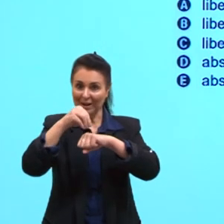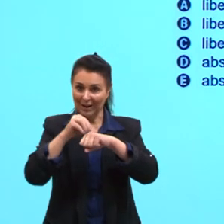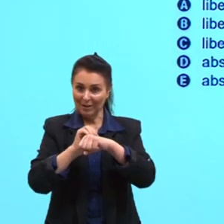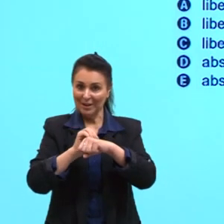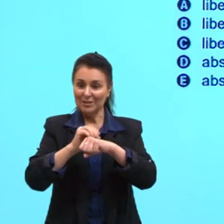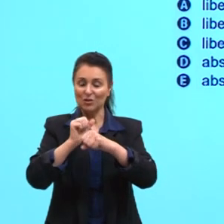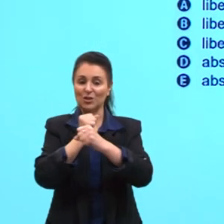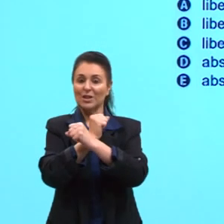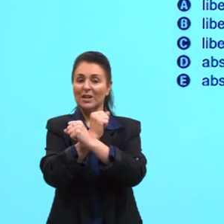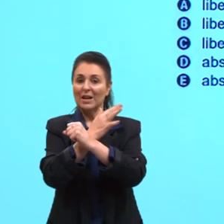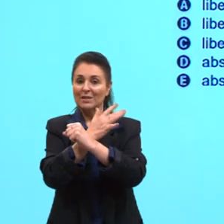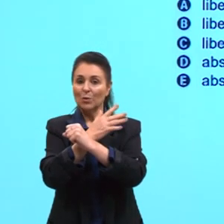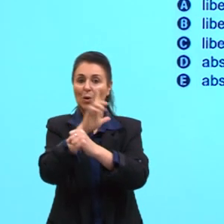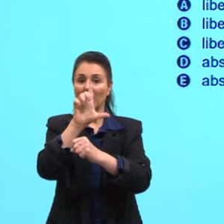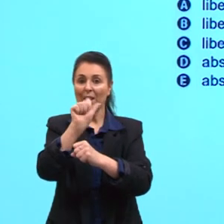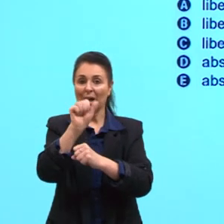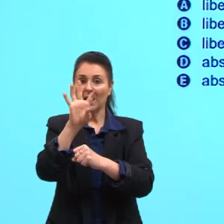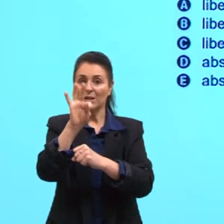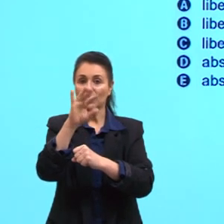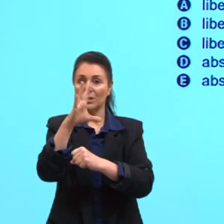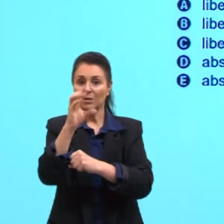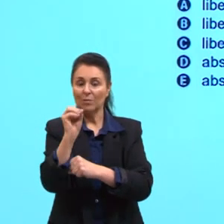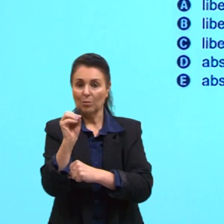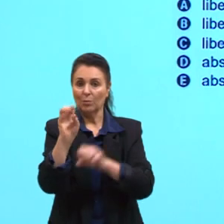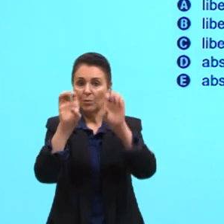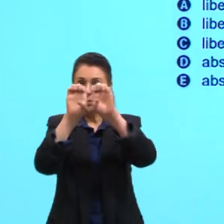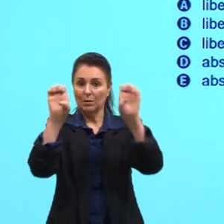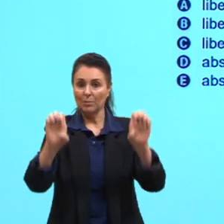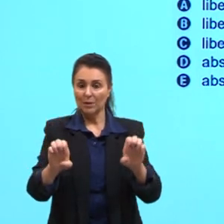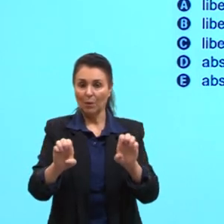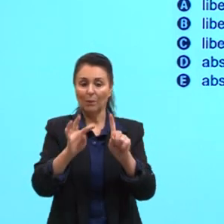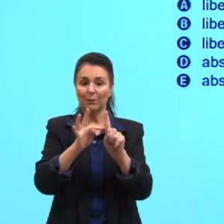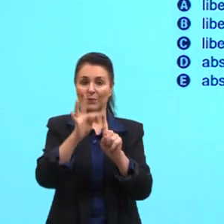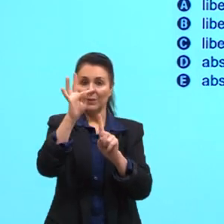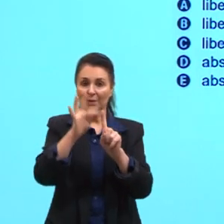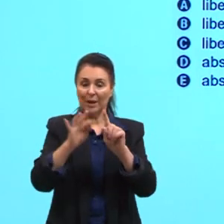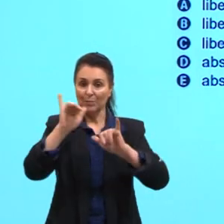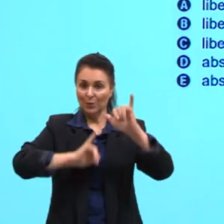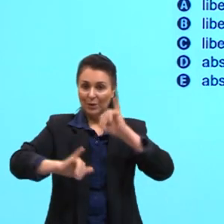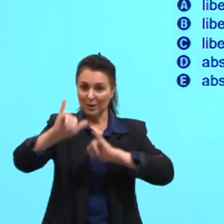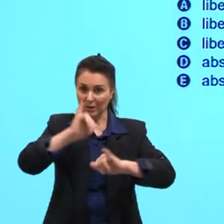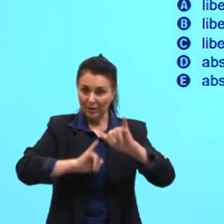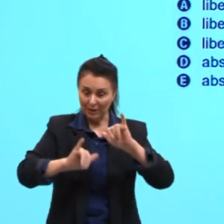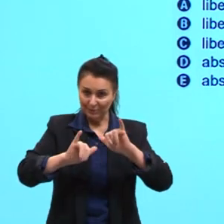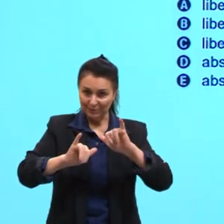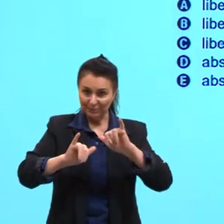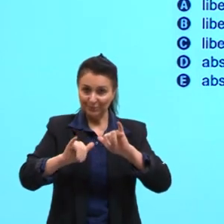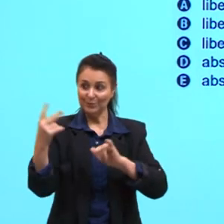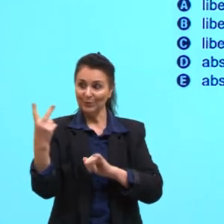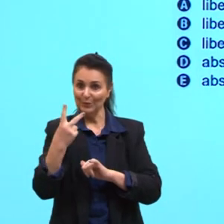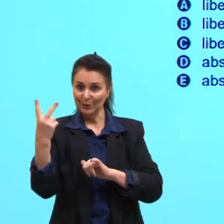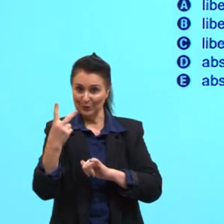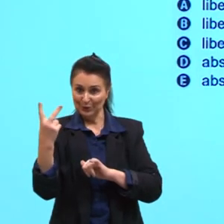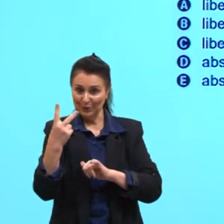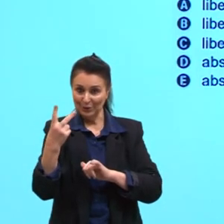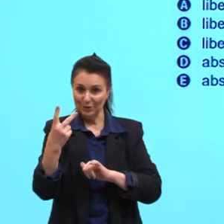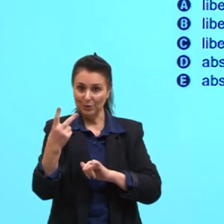geral Global as equações termoquímicas para combustão da glicose e do ácido lático são